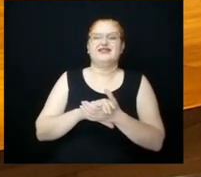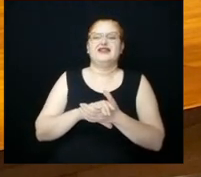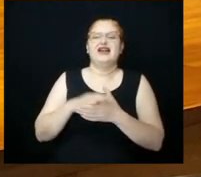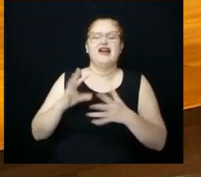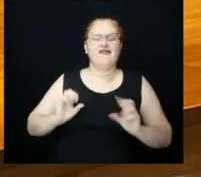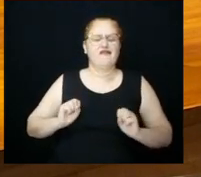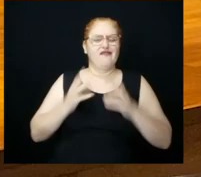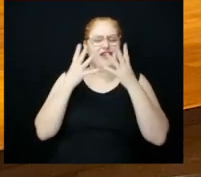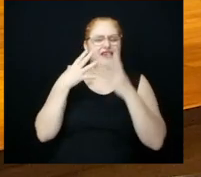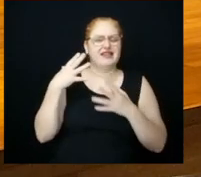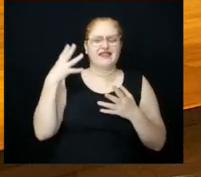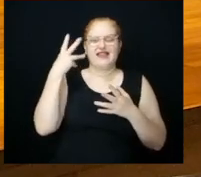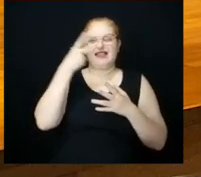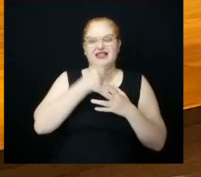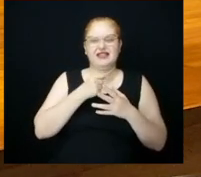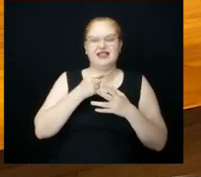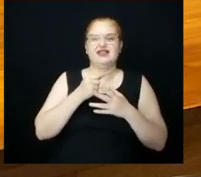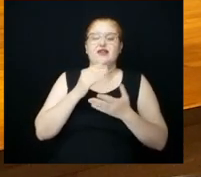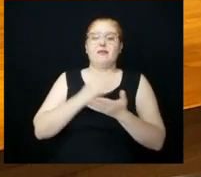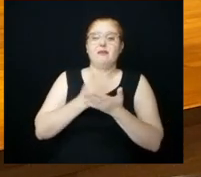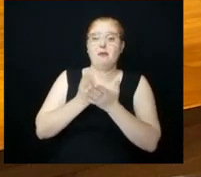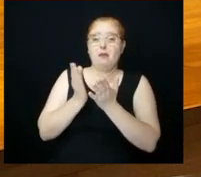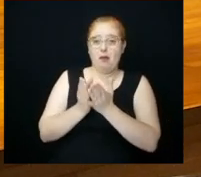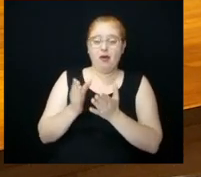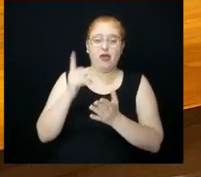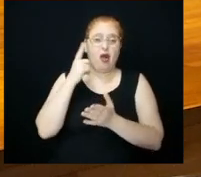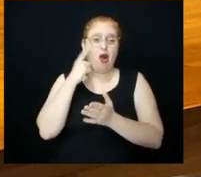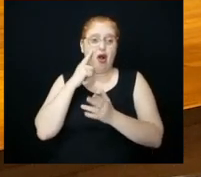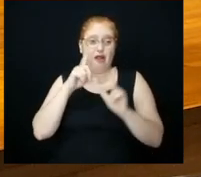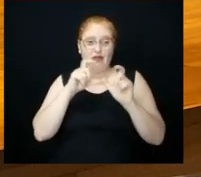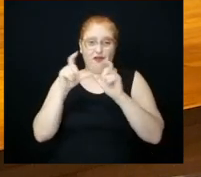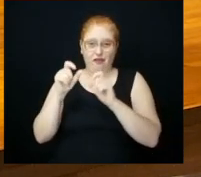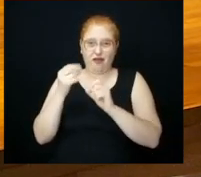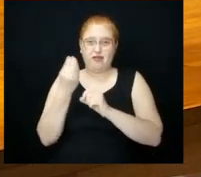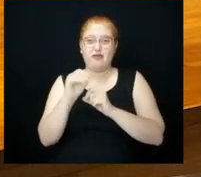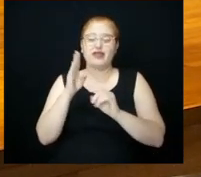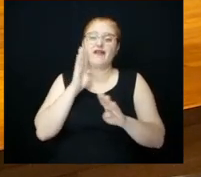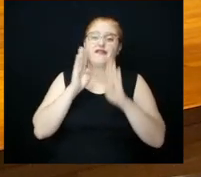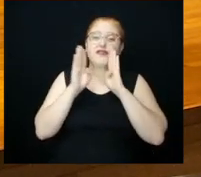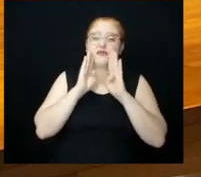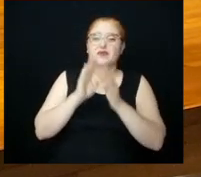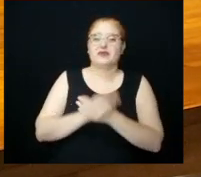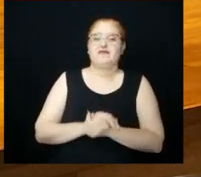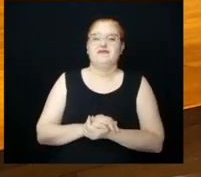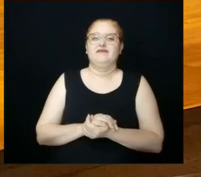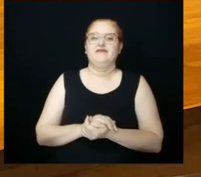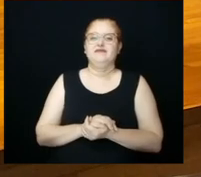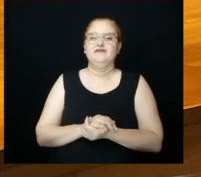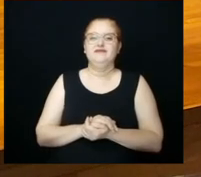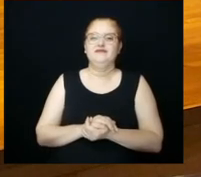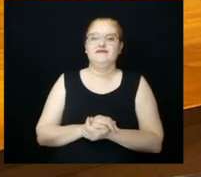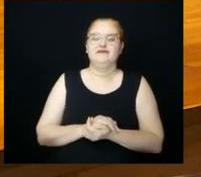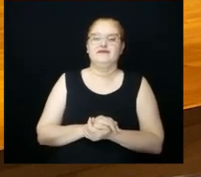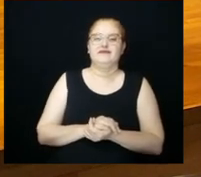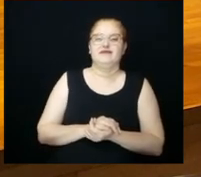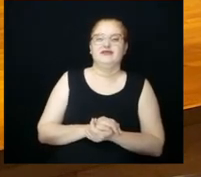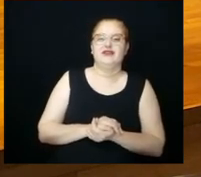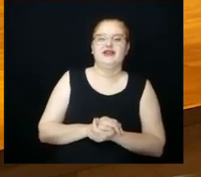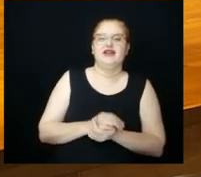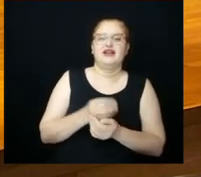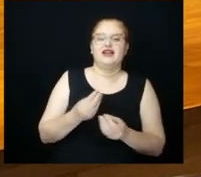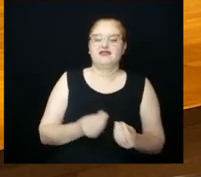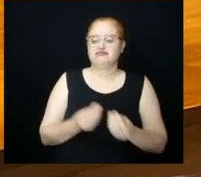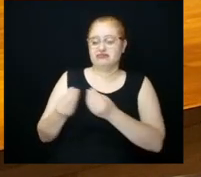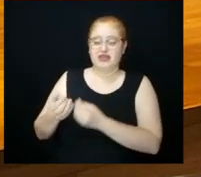tão bonito e o bolo era lindo. Olhe, tirei umas fotos. Vou postar essa aqui no Facebook. Raniundo passou o Blackberry para